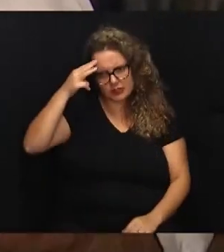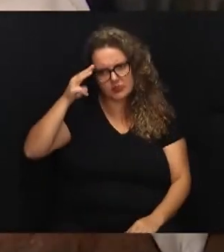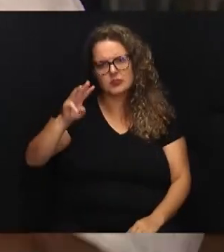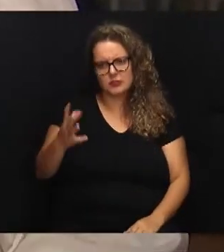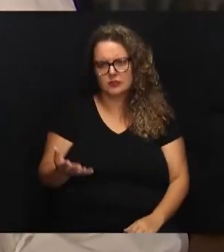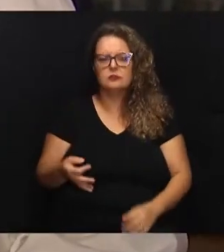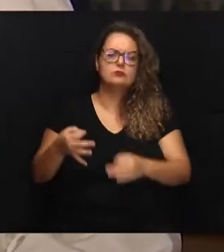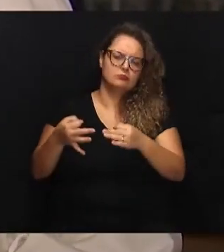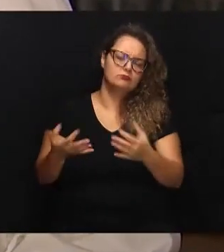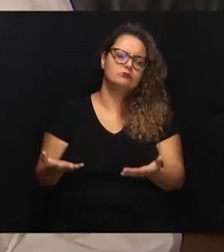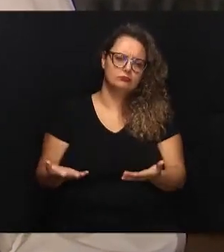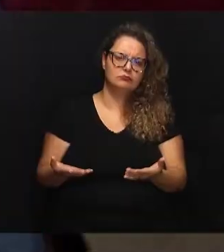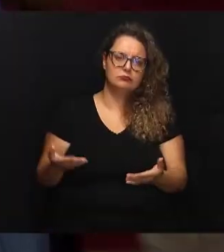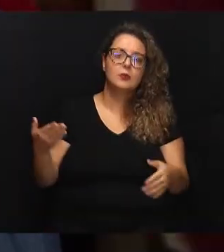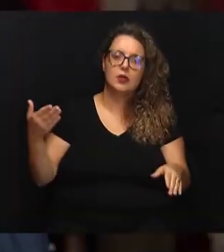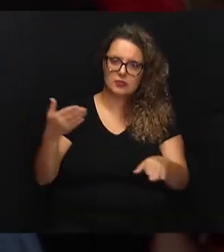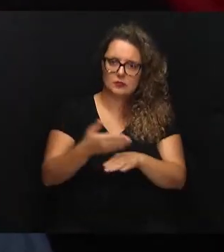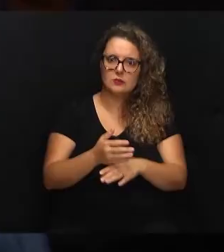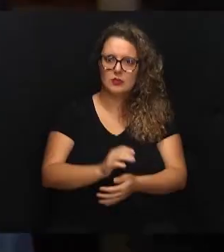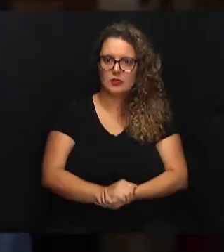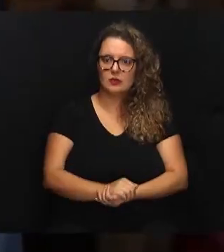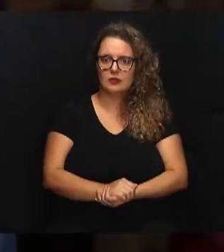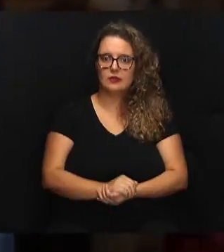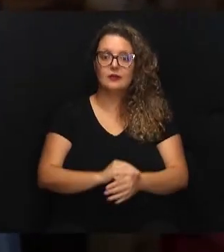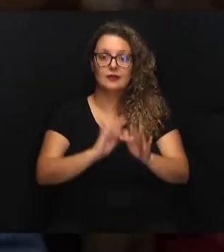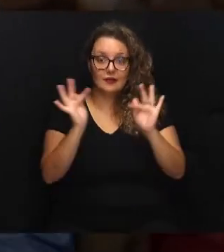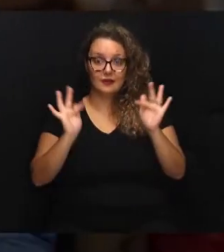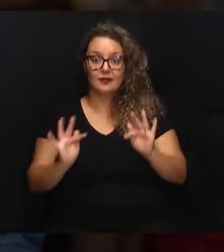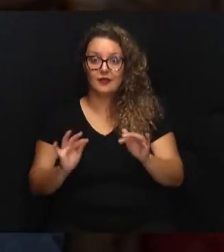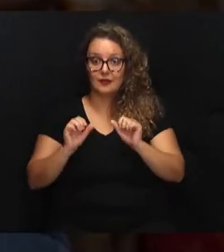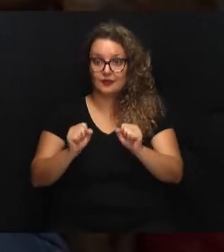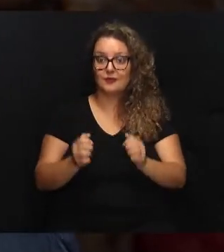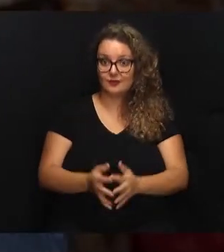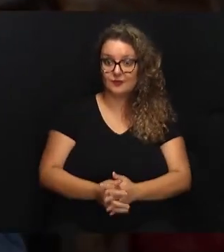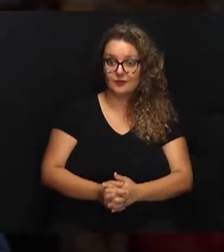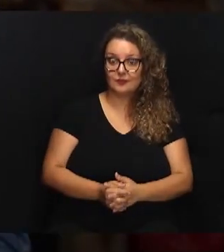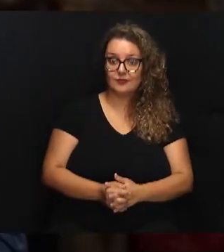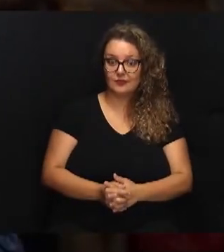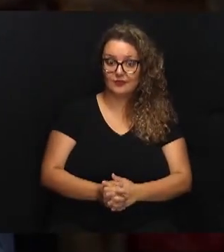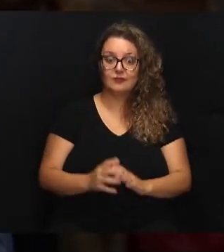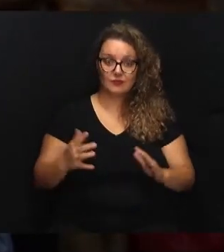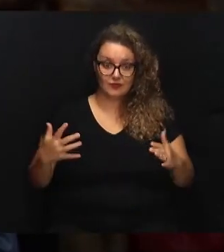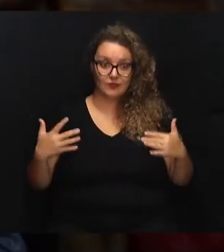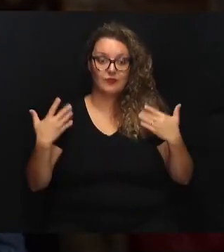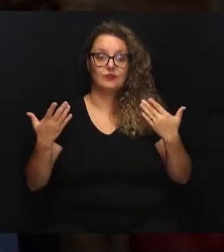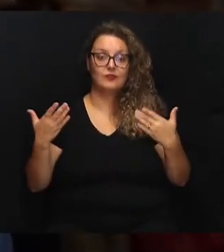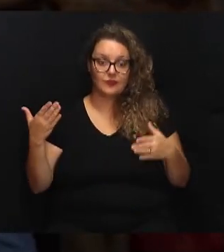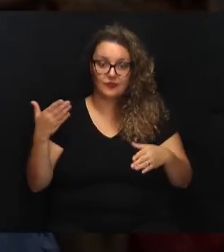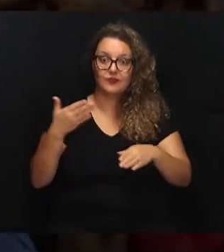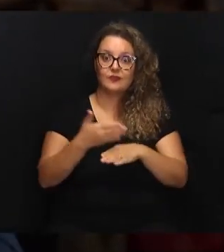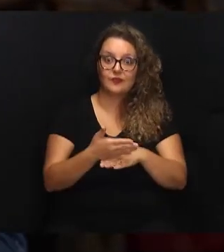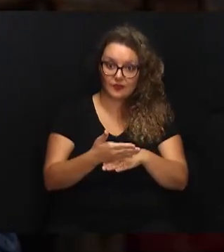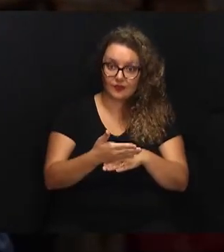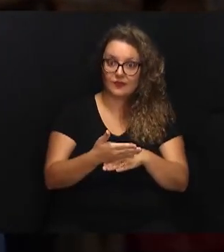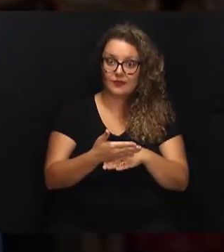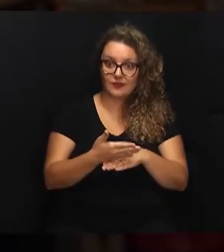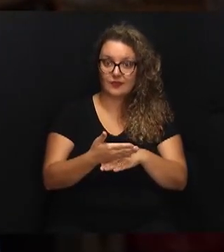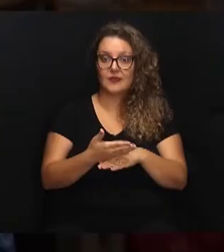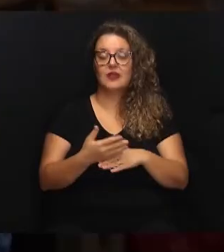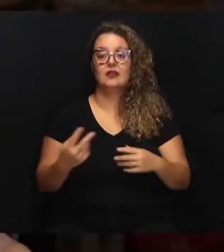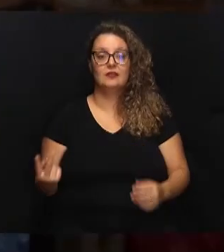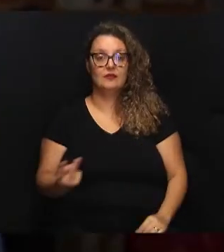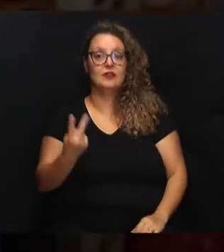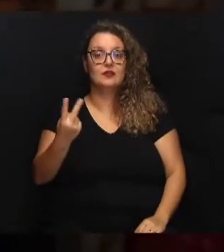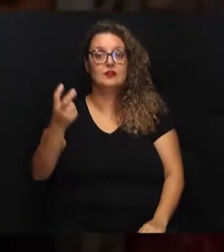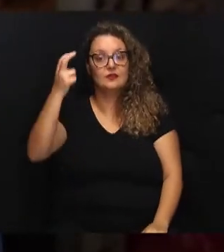né, a essa participação. Eu fico muito feliz de poder, é uma alegria poder fazer parte de uma cidade que valoriza a cultura,